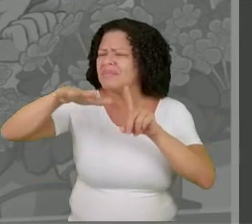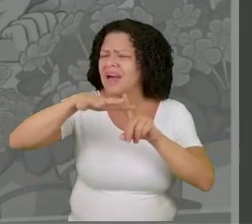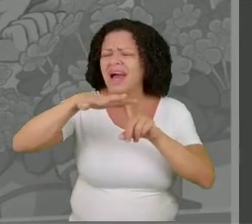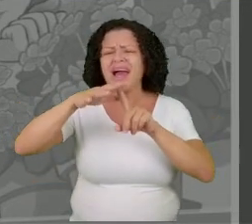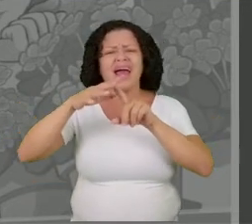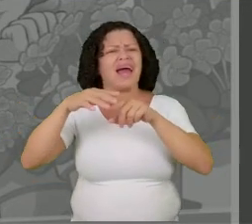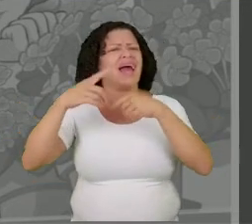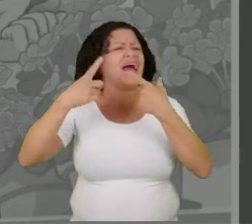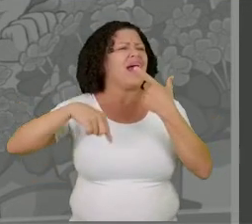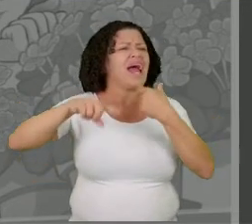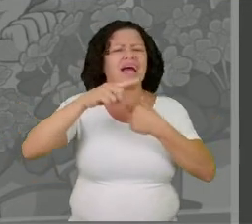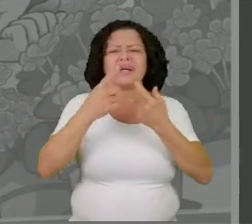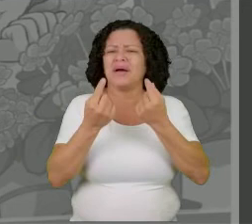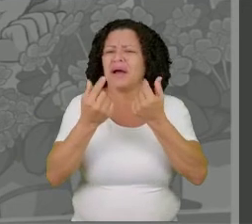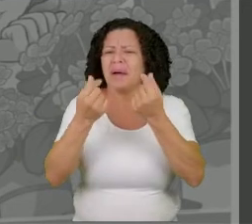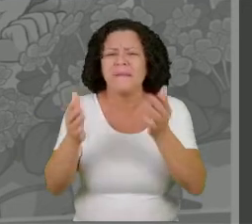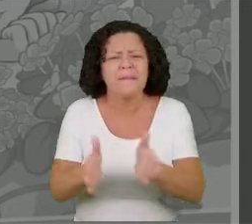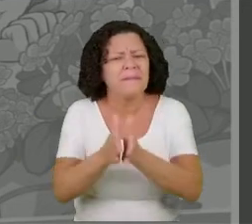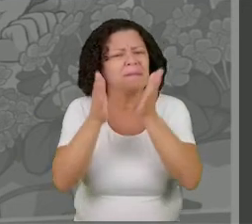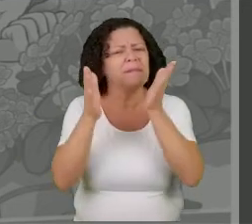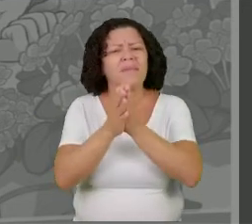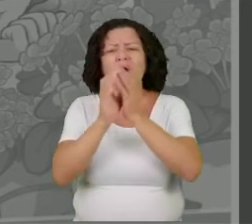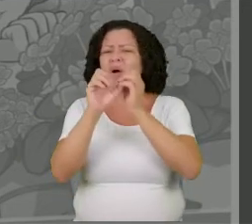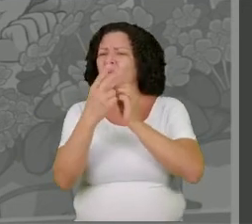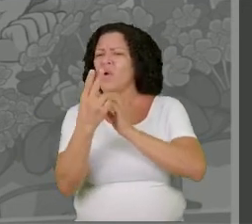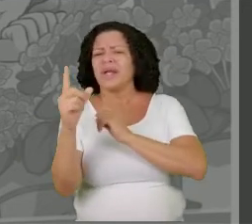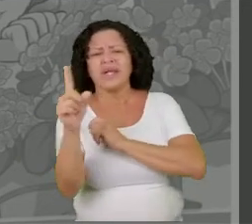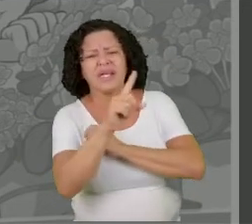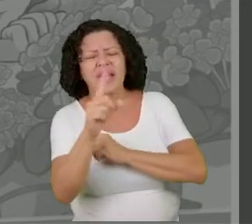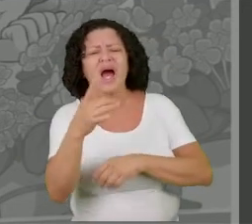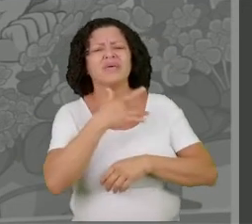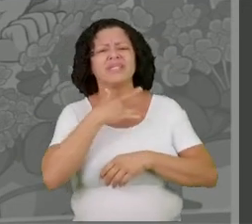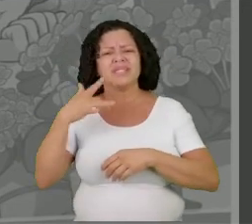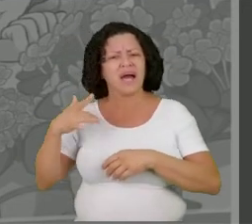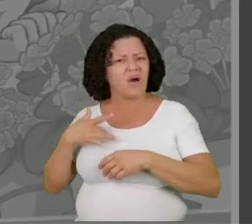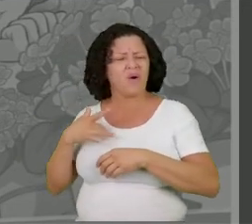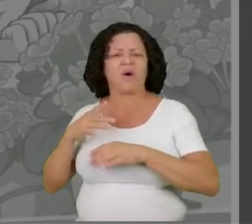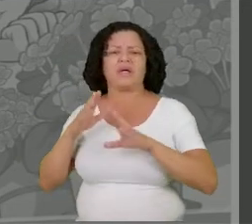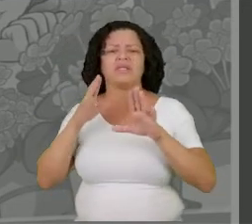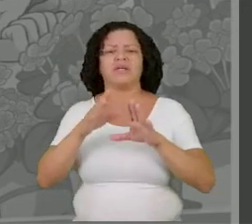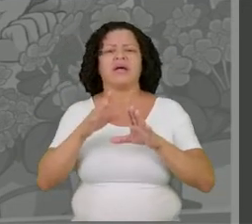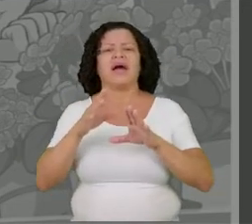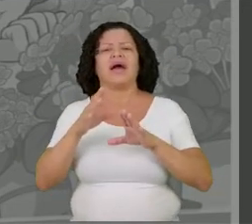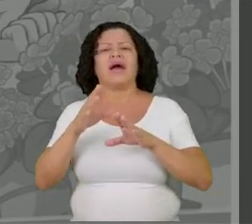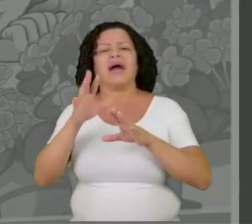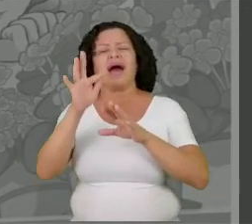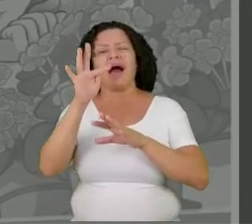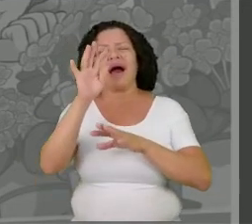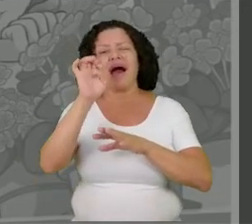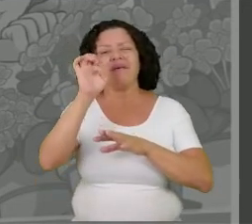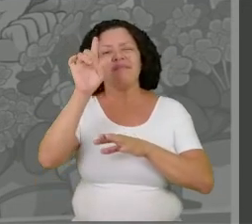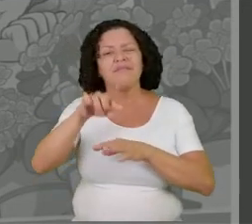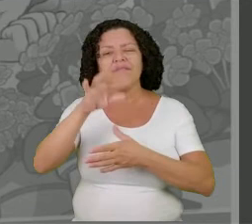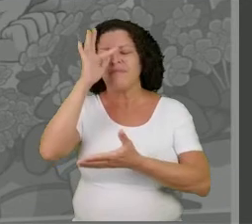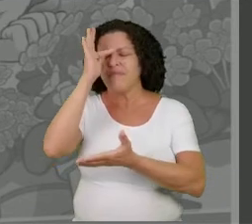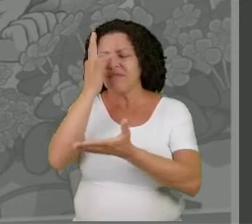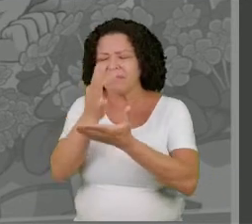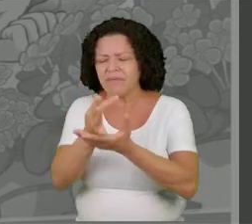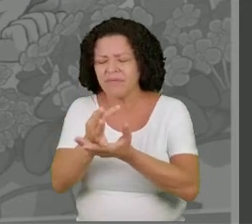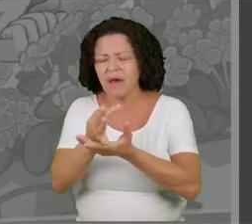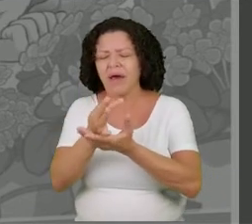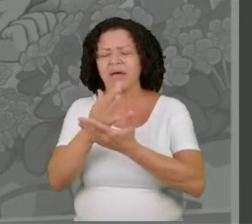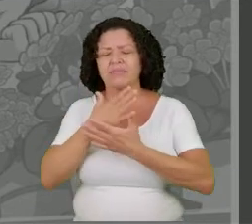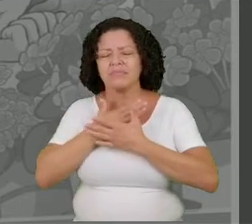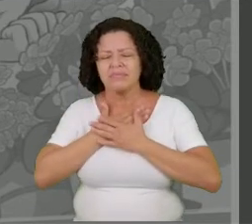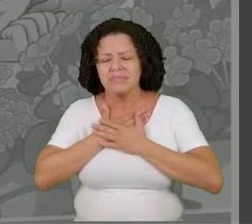condição financeira, do desemprego, das dificuldades de saúde, etc, etc. Cultivarmos